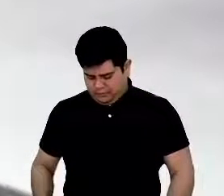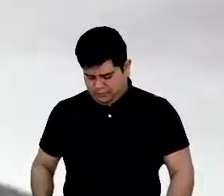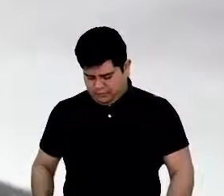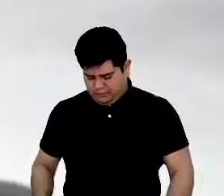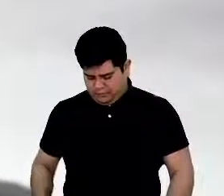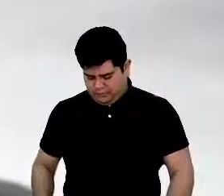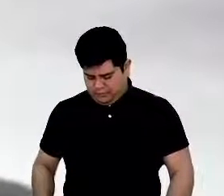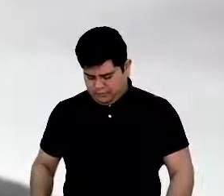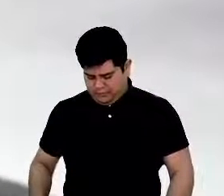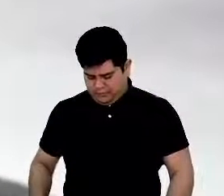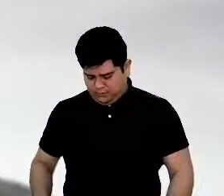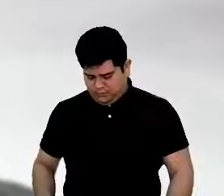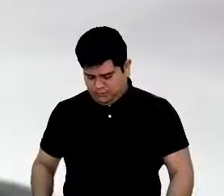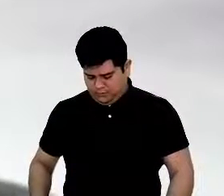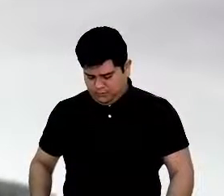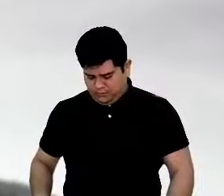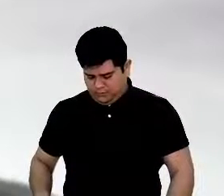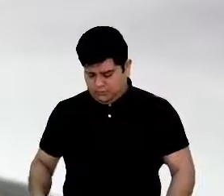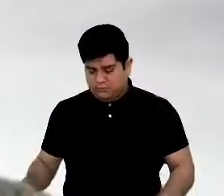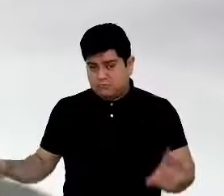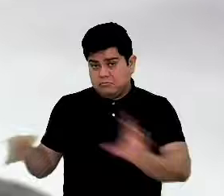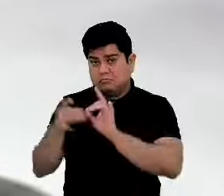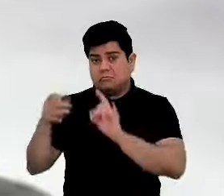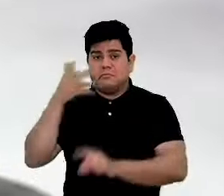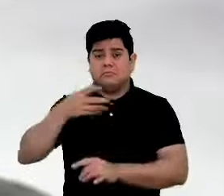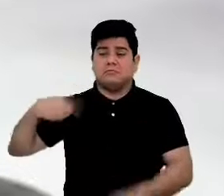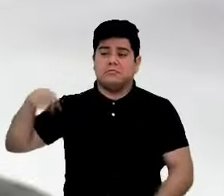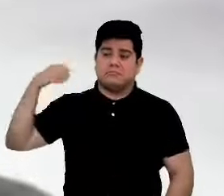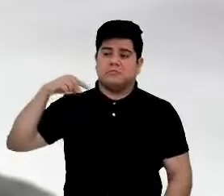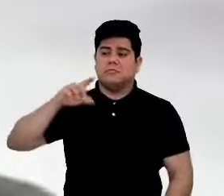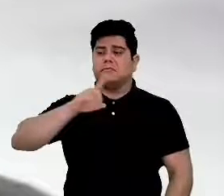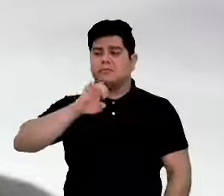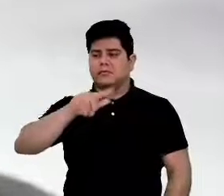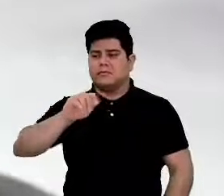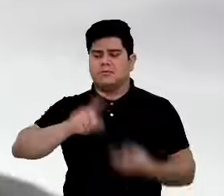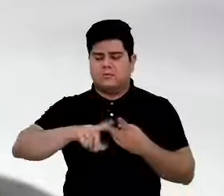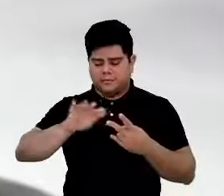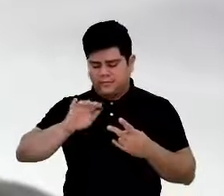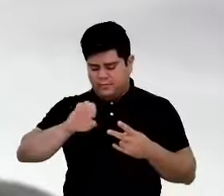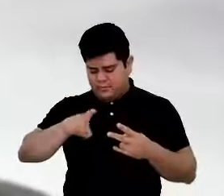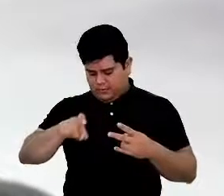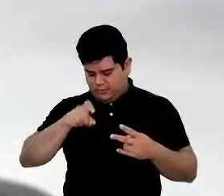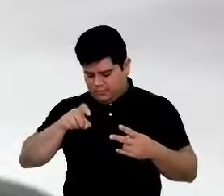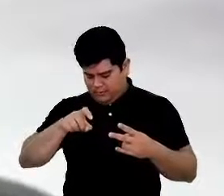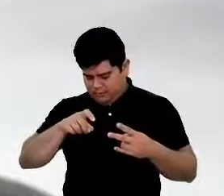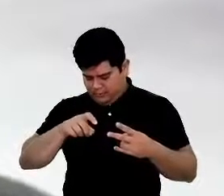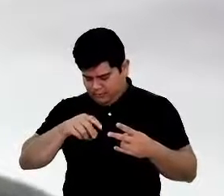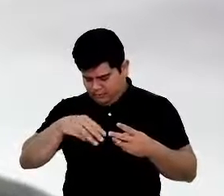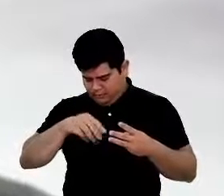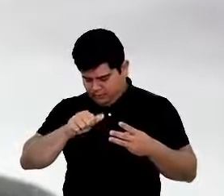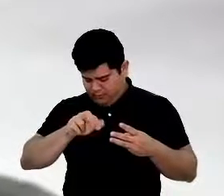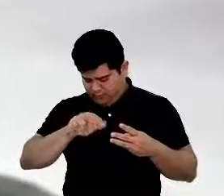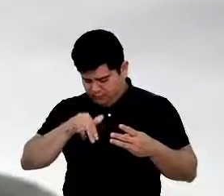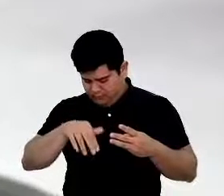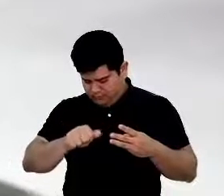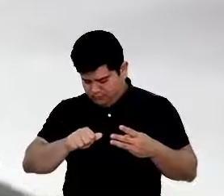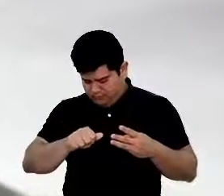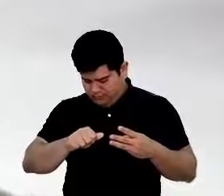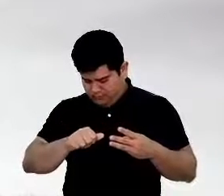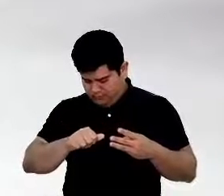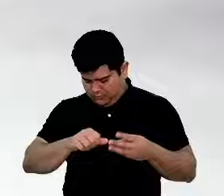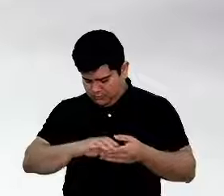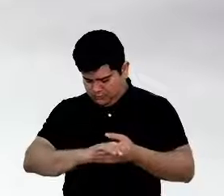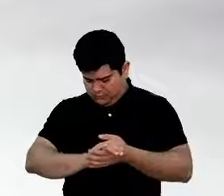que aconteceram no início do evento, pegando a palestra do Diego, do Félix, da Mariana, falando de linha de cuidado, entrega de valor e saúde. E